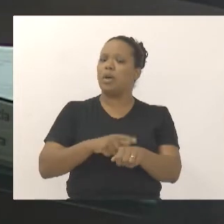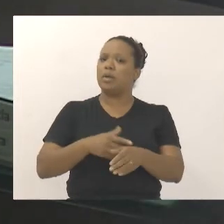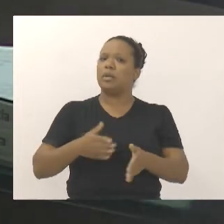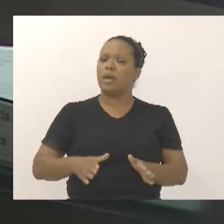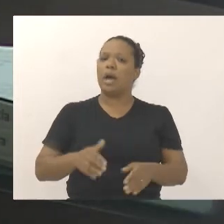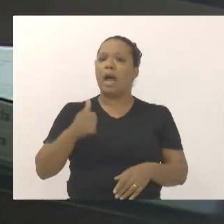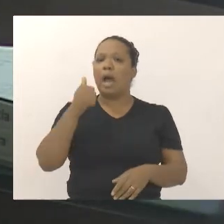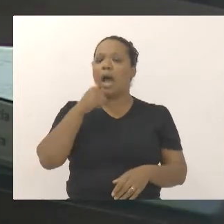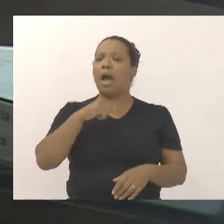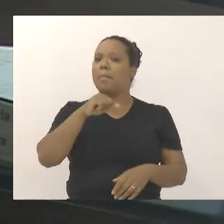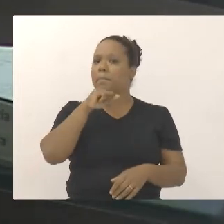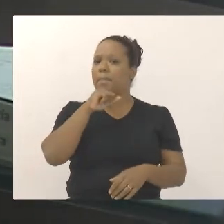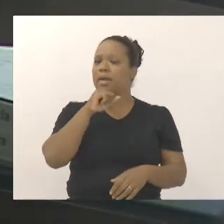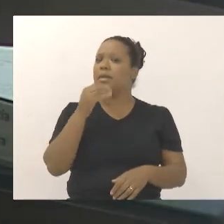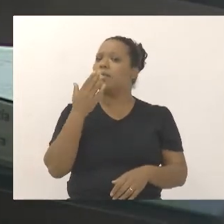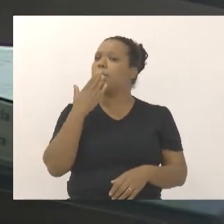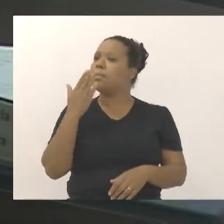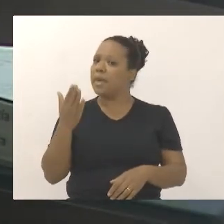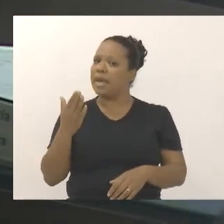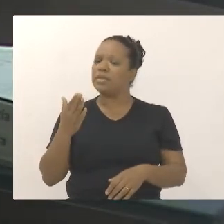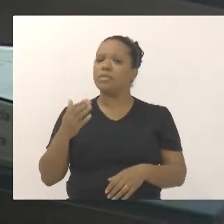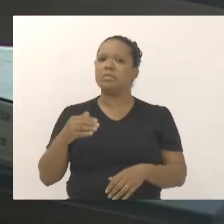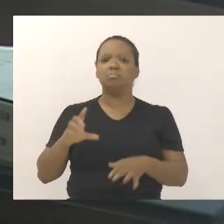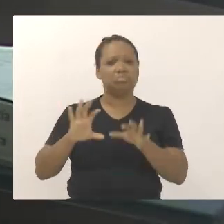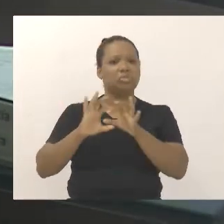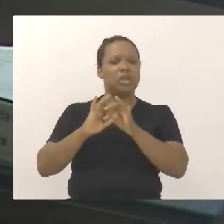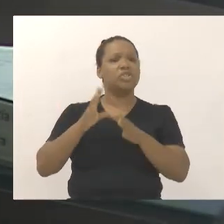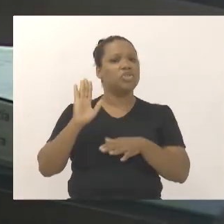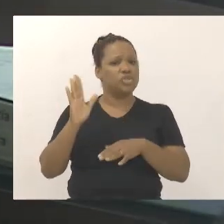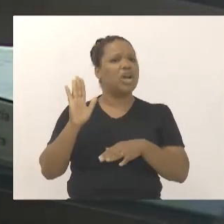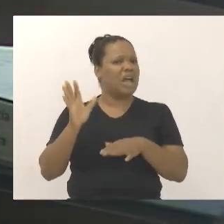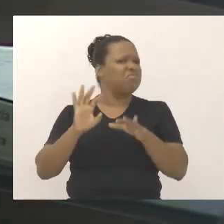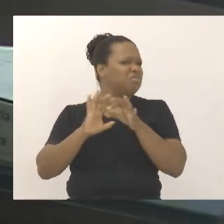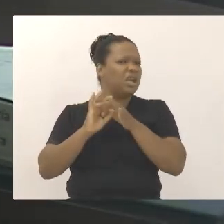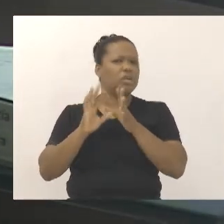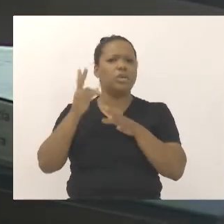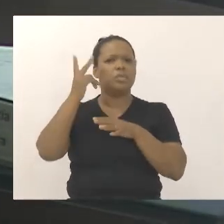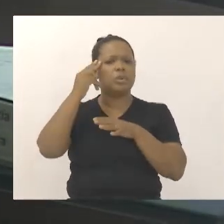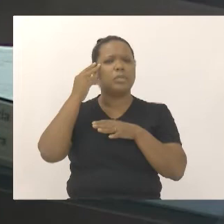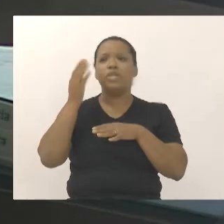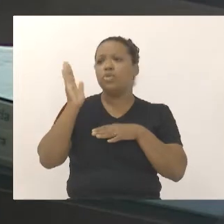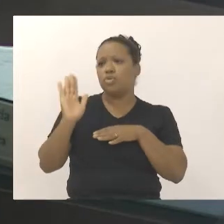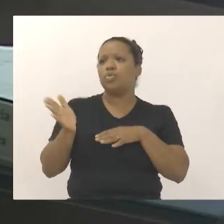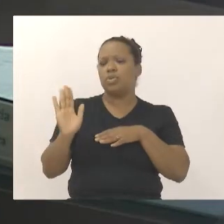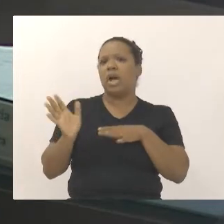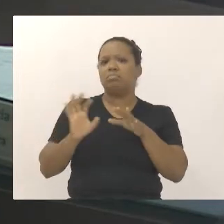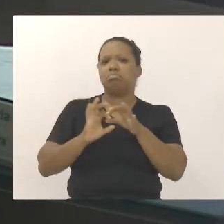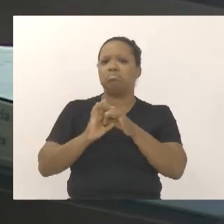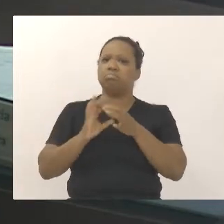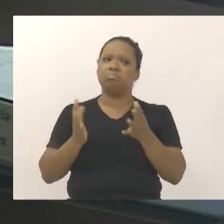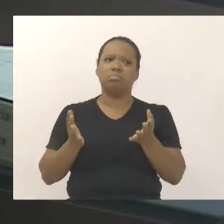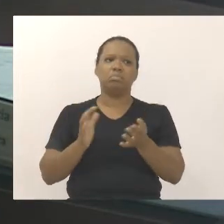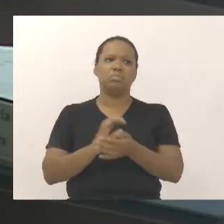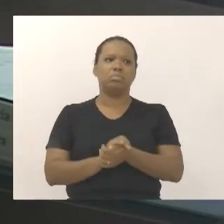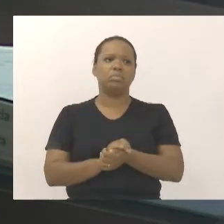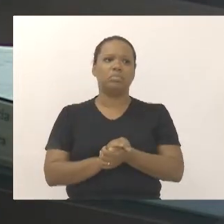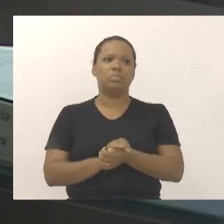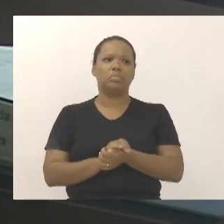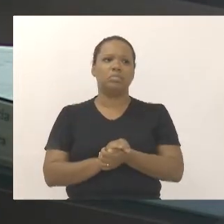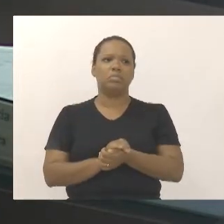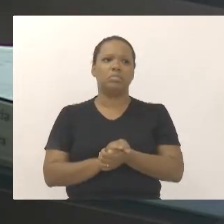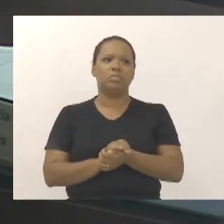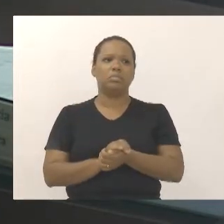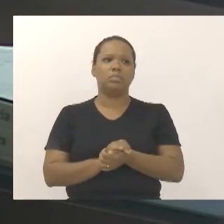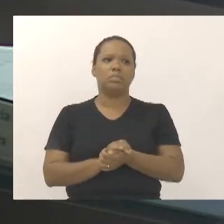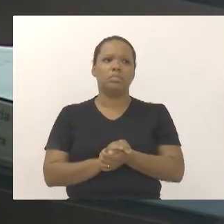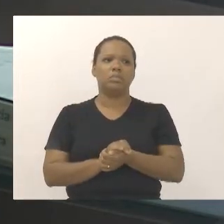pedido das parturientes. Então, eu entendo que já existe. Se já existe, eu não